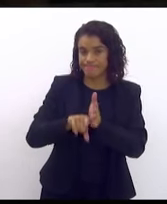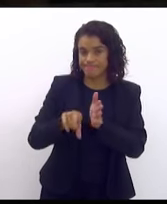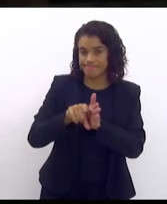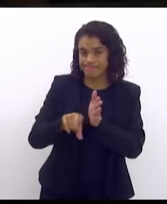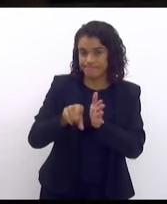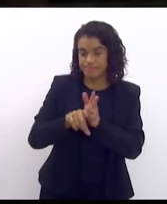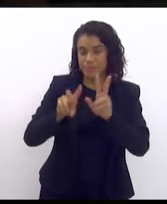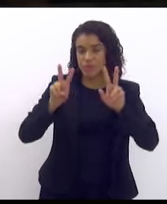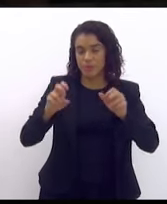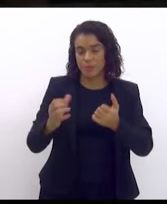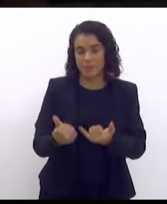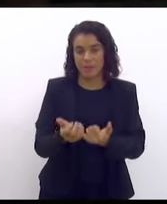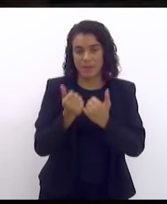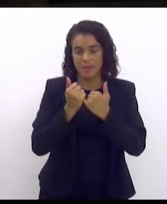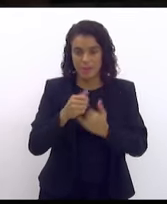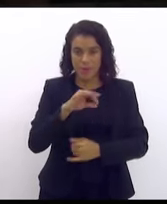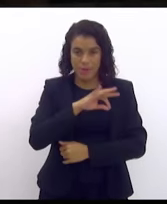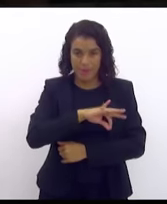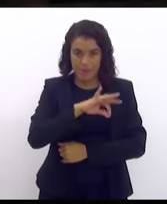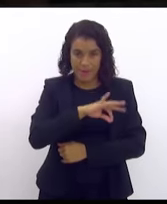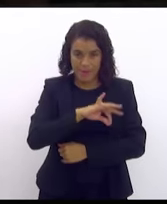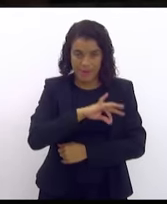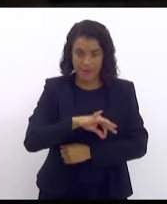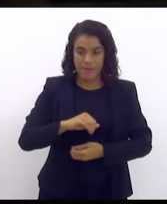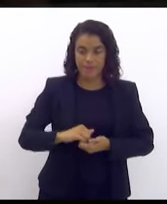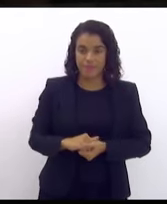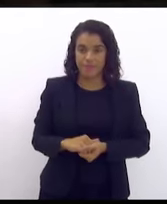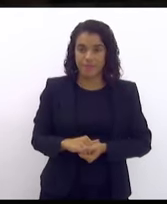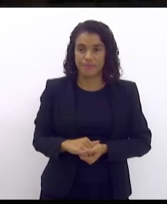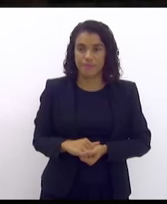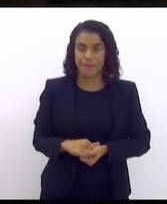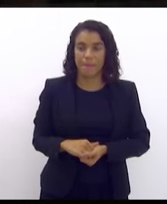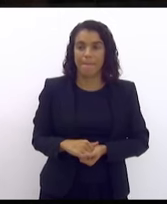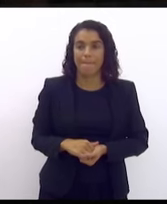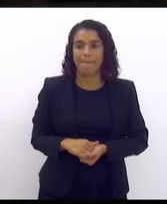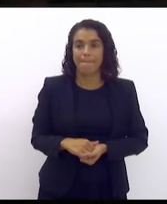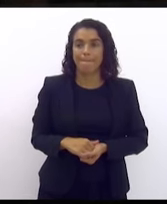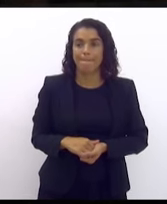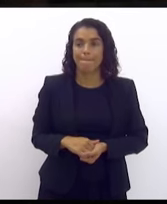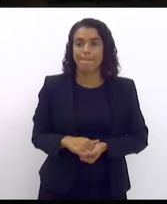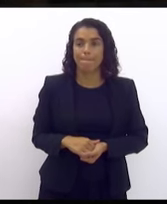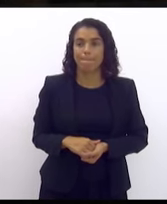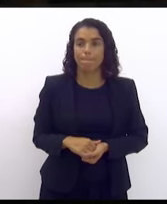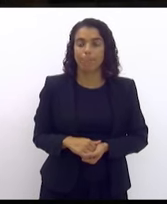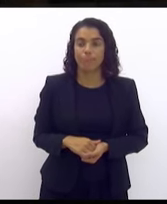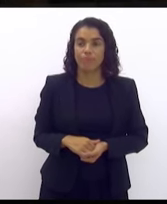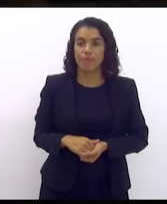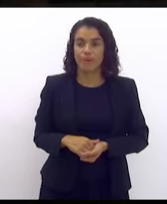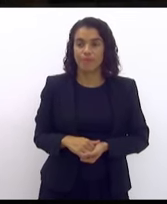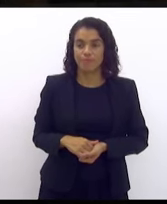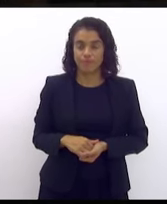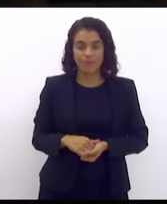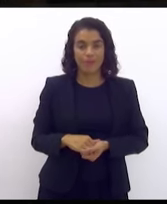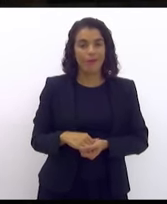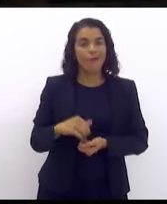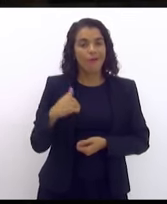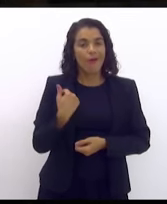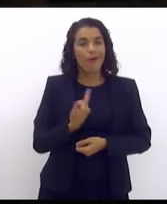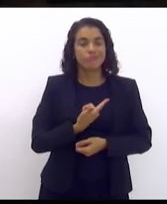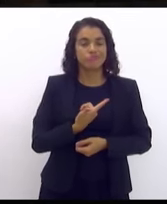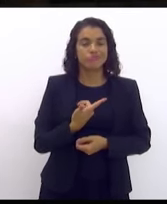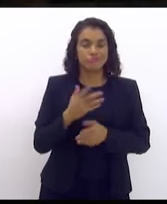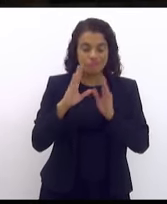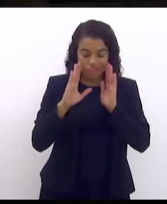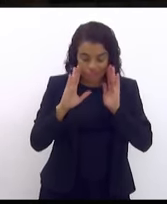patrimônio e renda dito isso senhor presidente a gente volta a enfocar